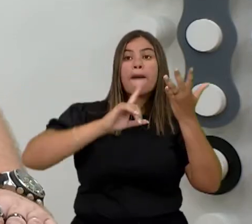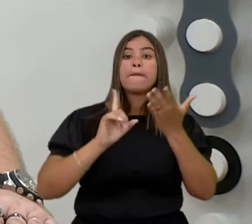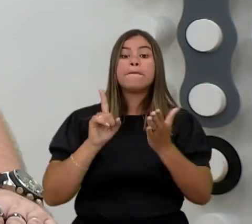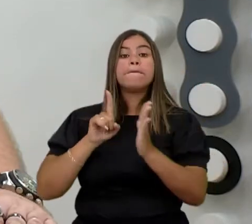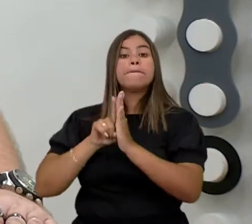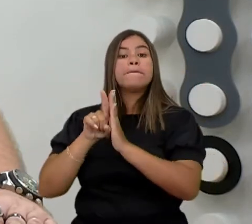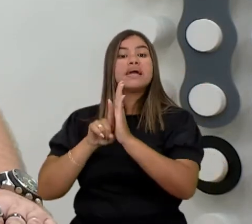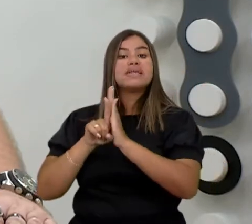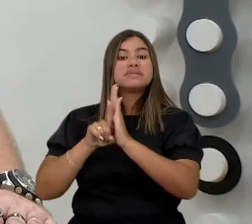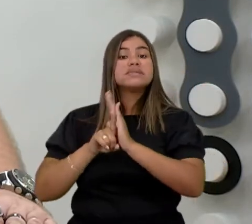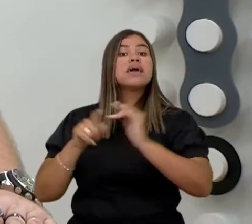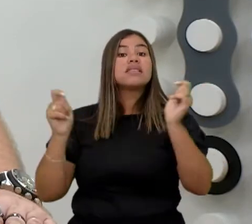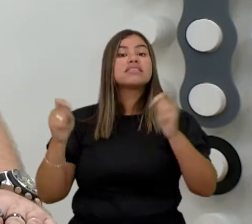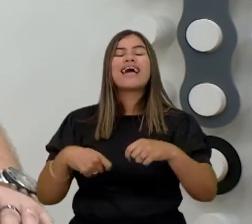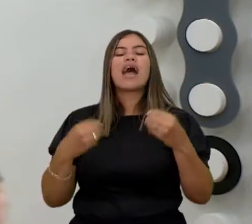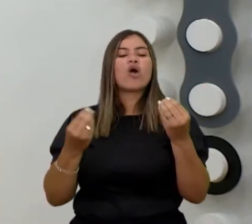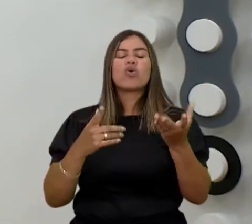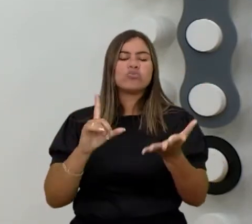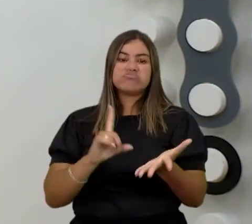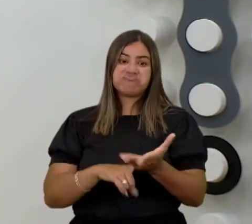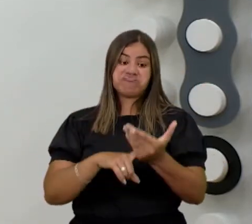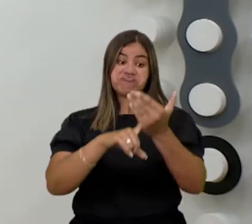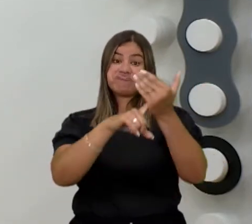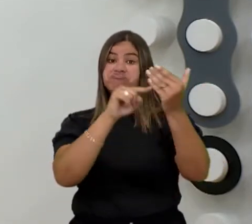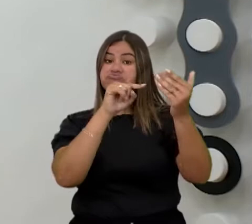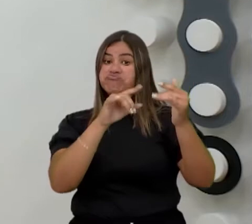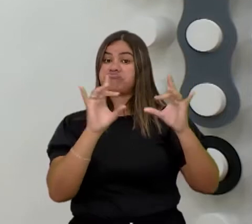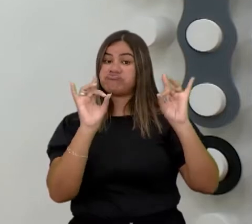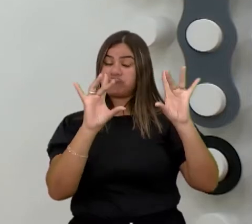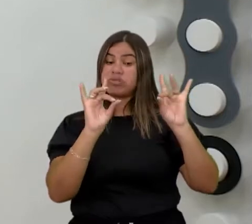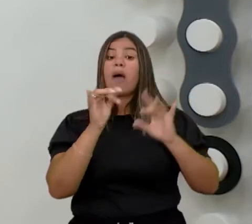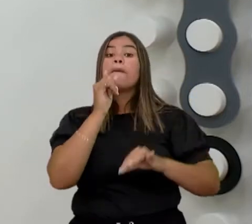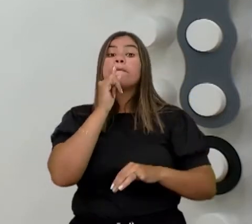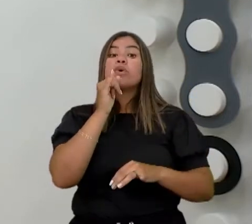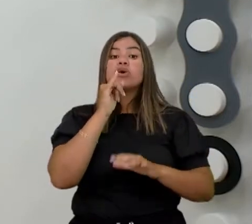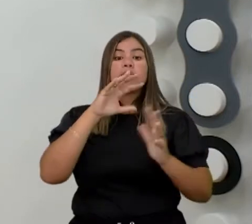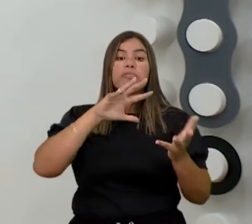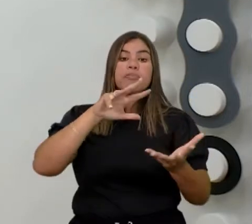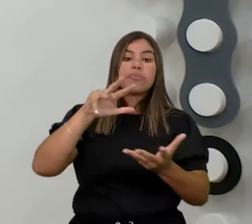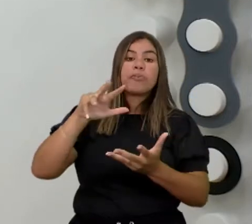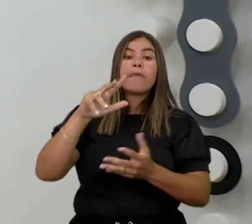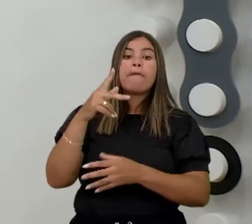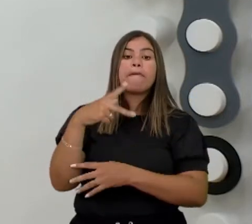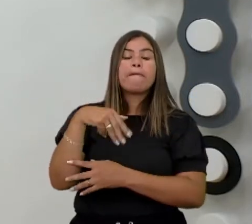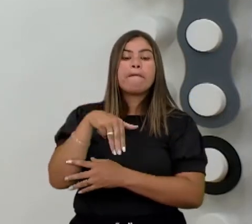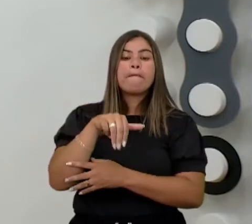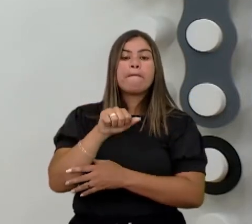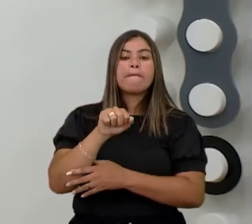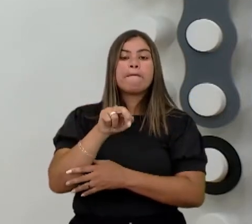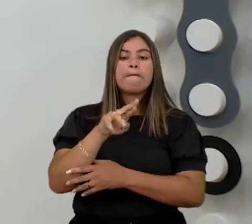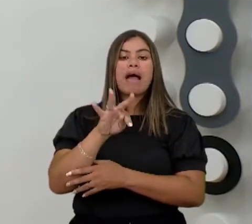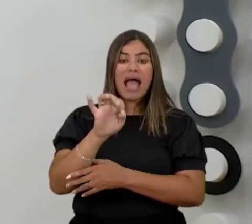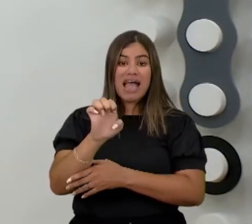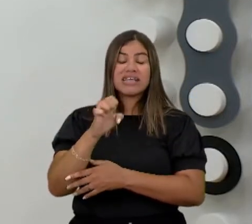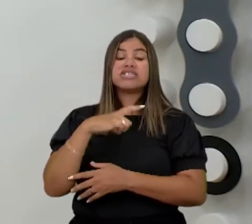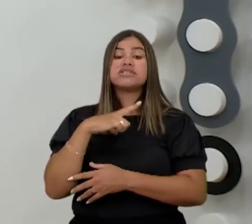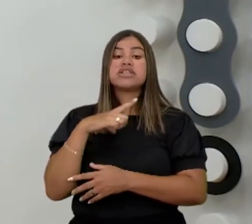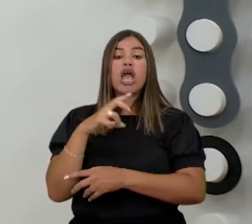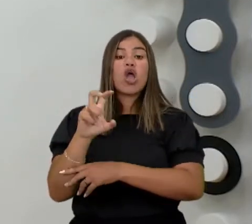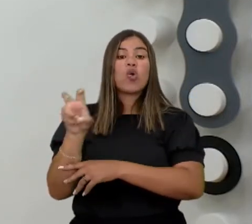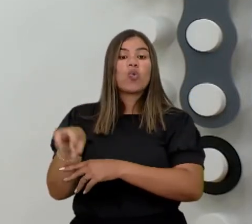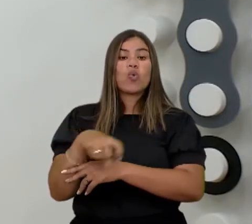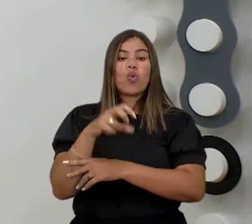se incrementando e hoje nós temos, por exemplo, robôs em Marte que estão fazendo estudo do solo, da temperatura,